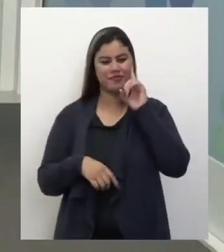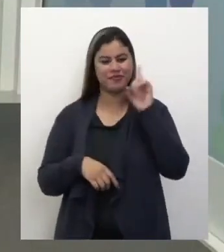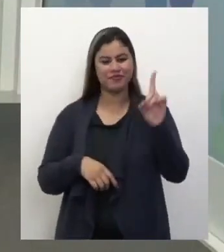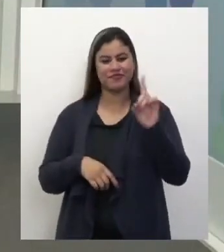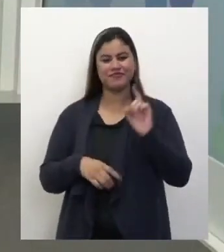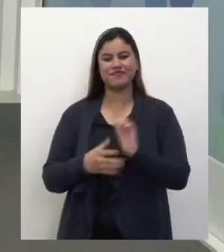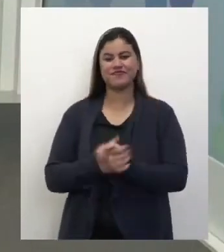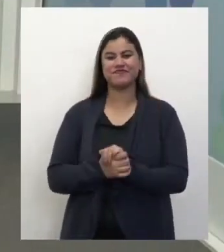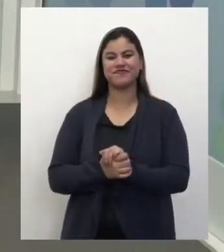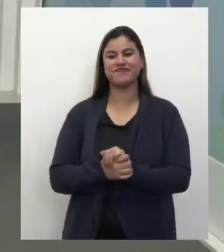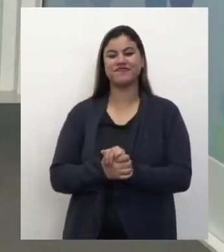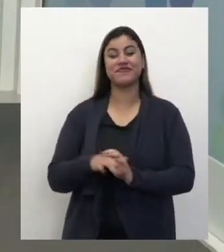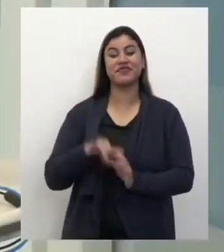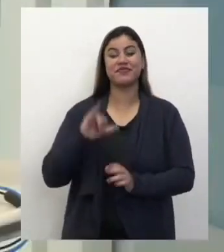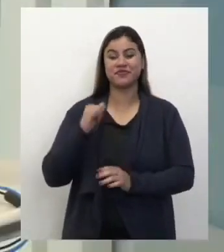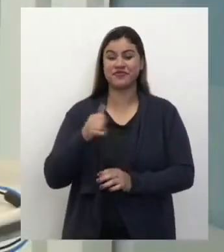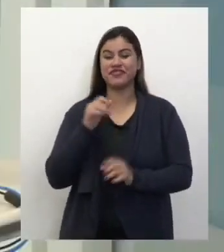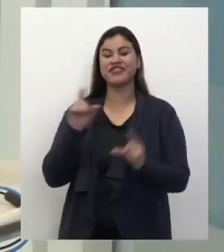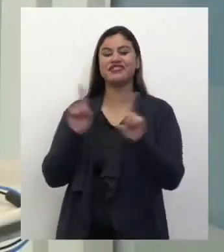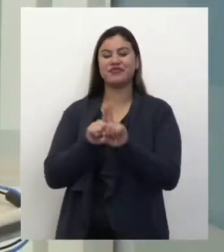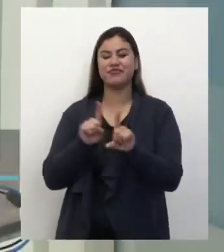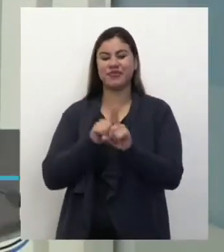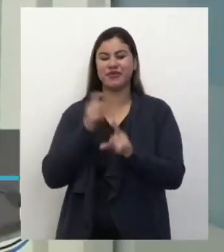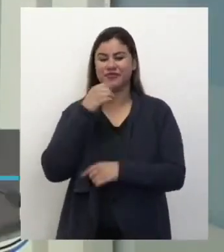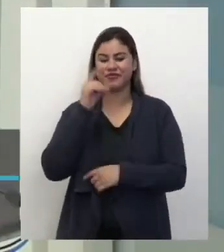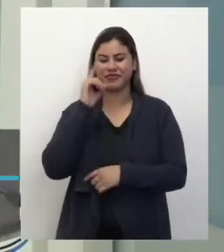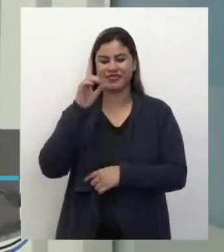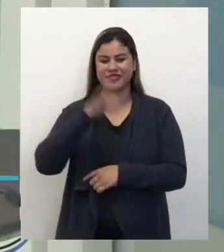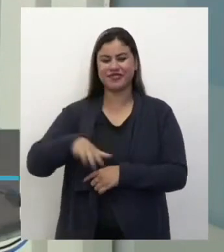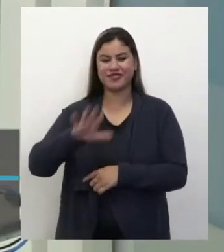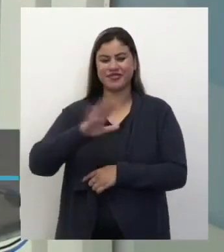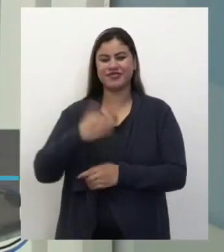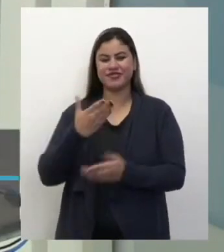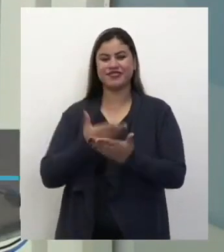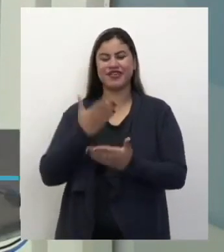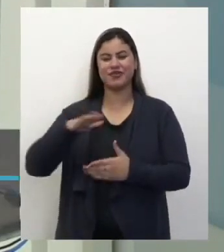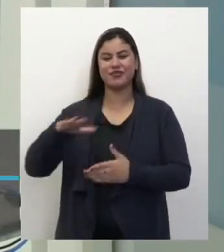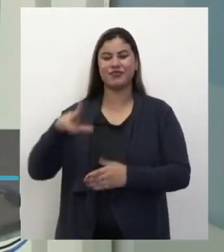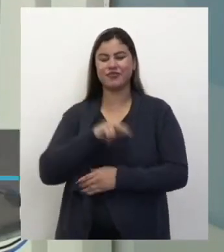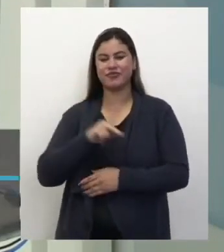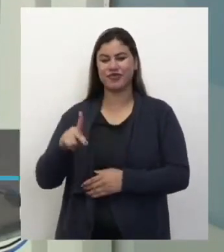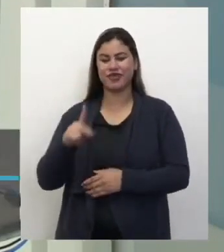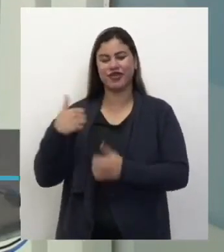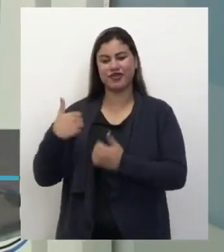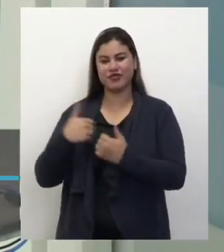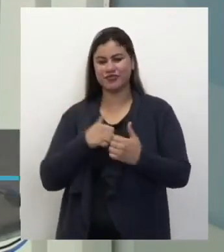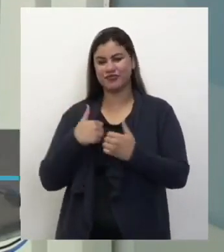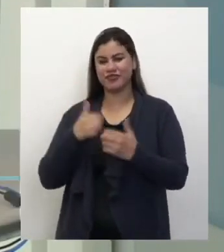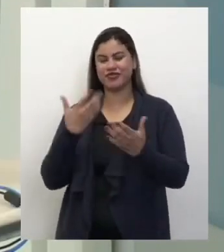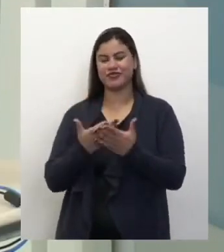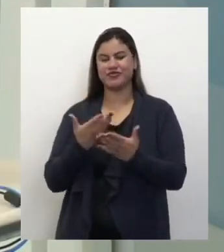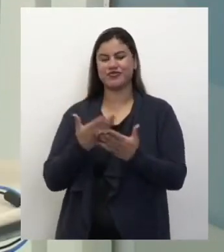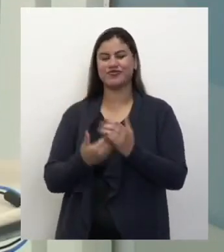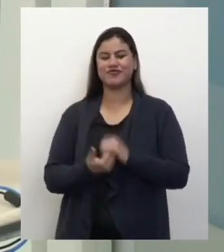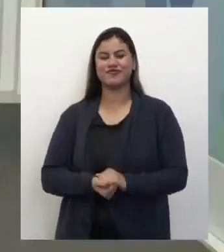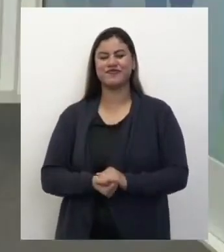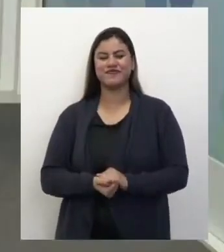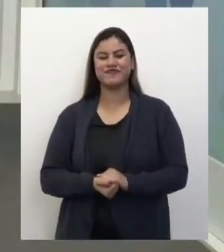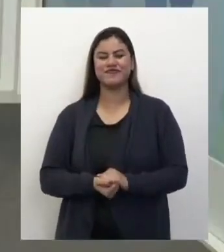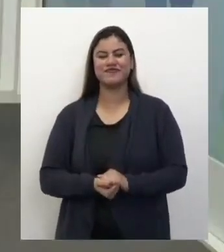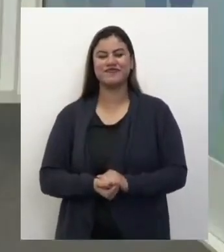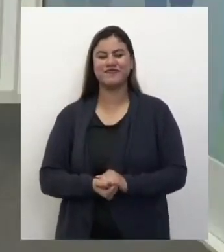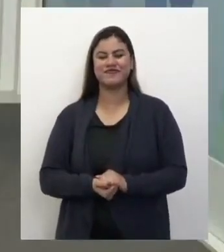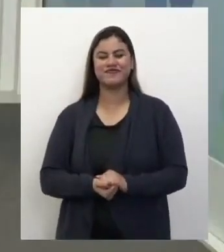Mauro. Aproveito também, já dou os bom dia para os alunos, os professores e todos que nos acompanham para essa aula. Muito